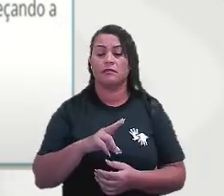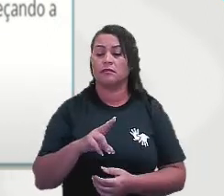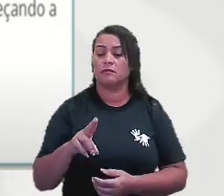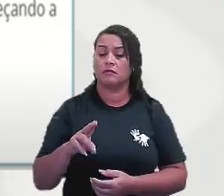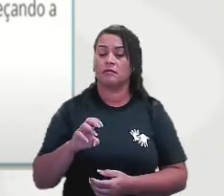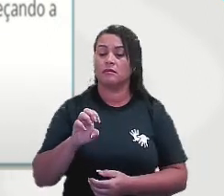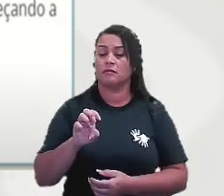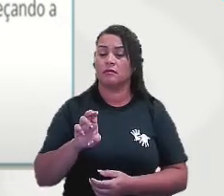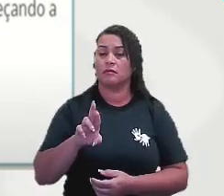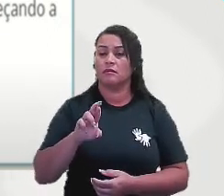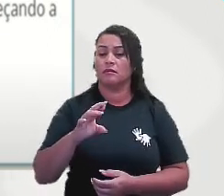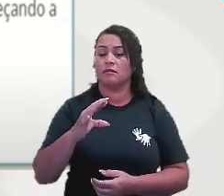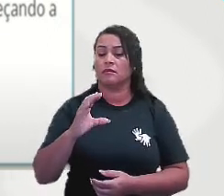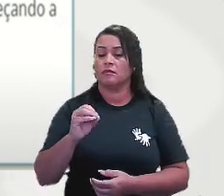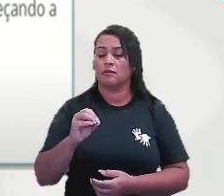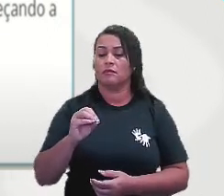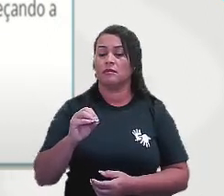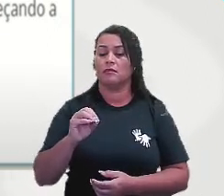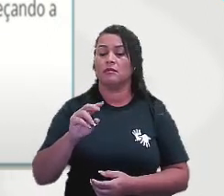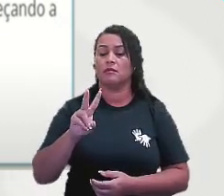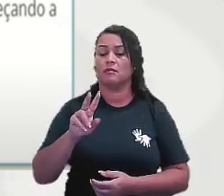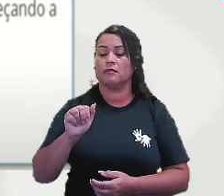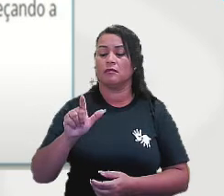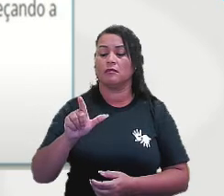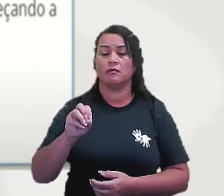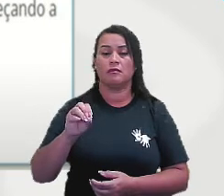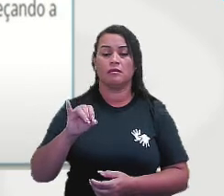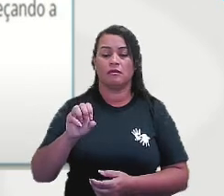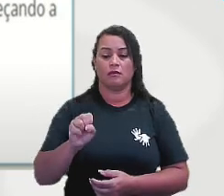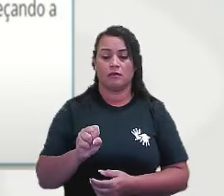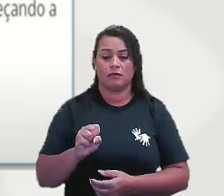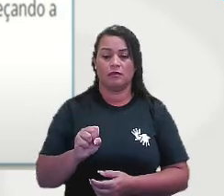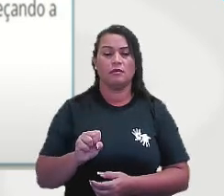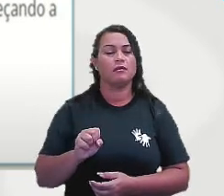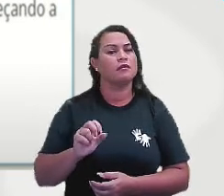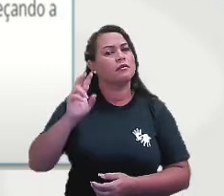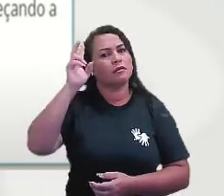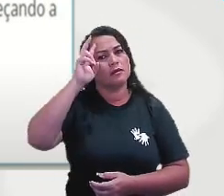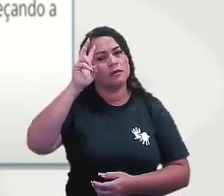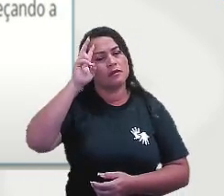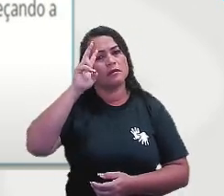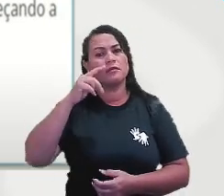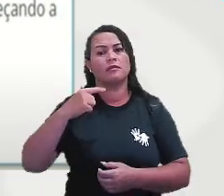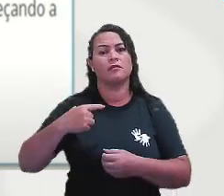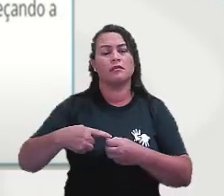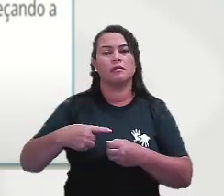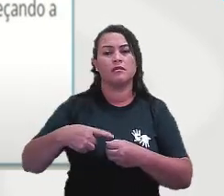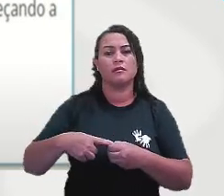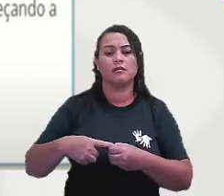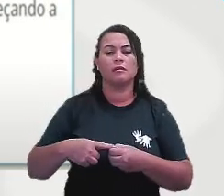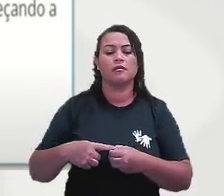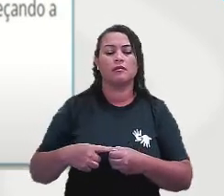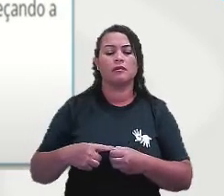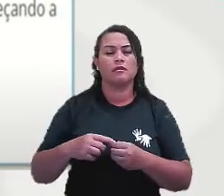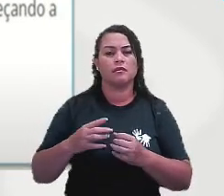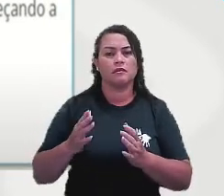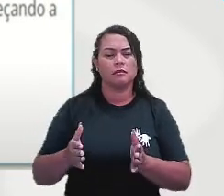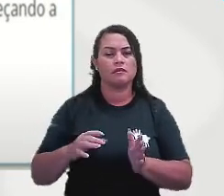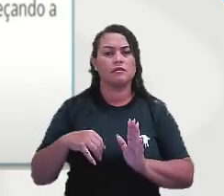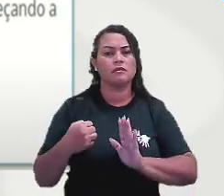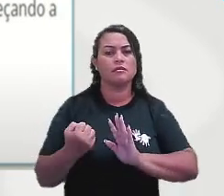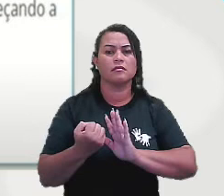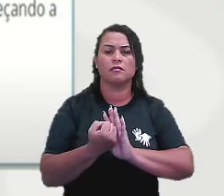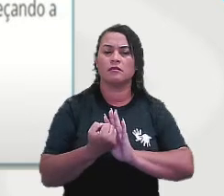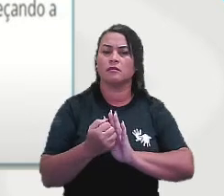caso do Eurico Valois. Ele foi lembrado pelo município, que tentou batizar a via com o nome